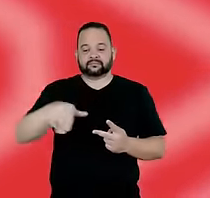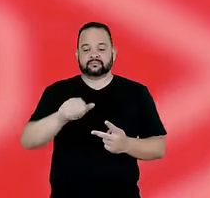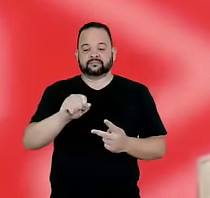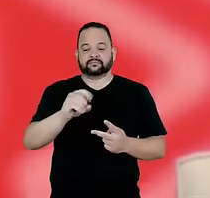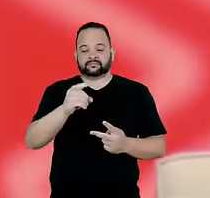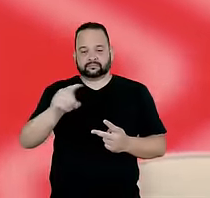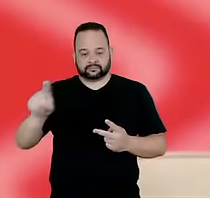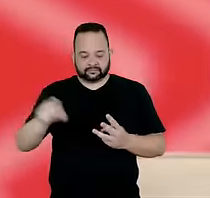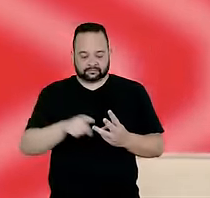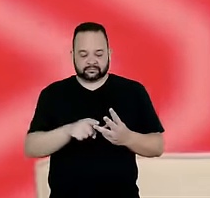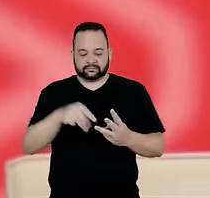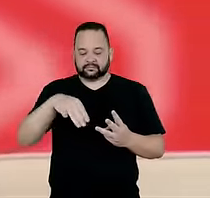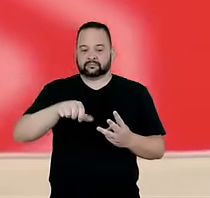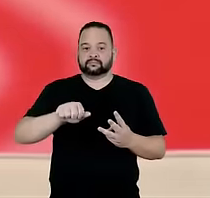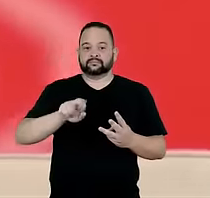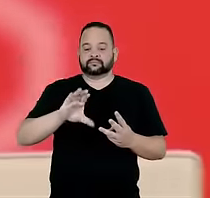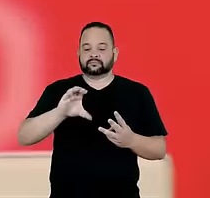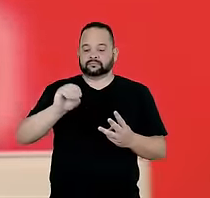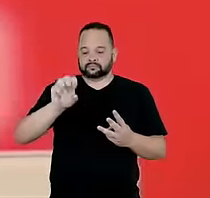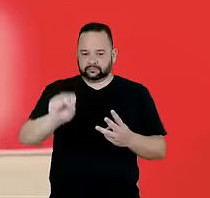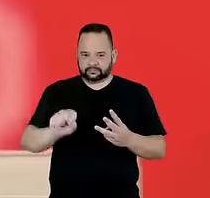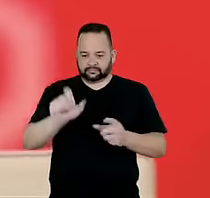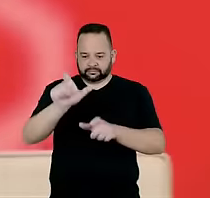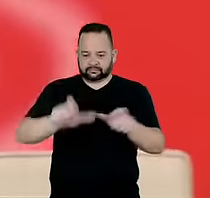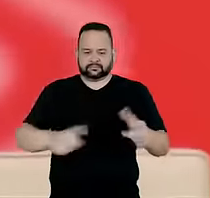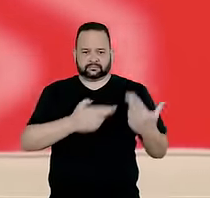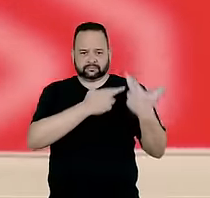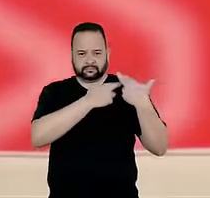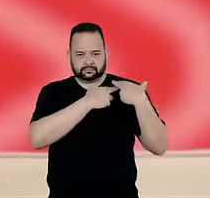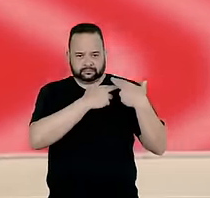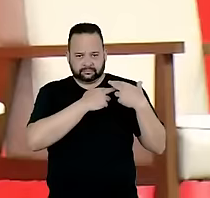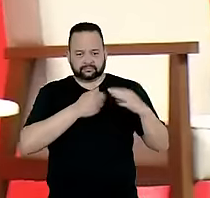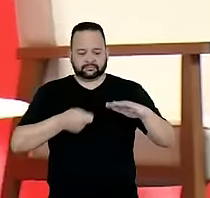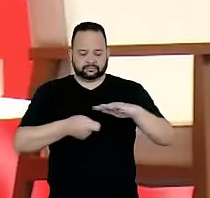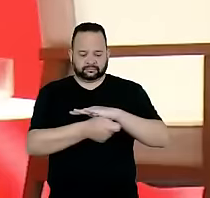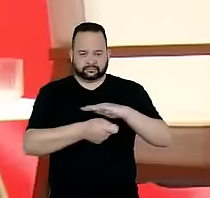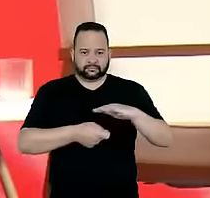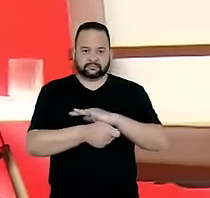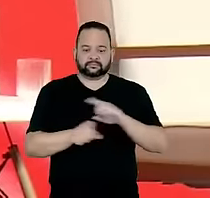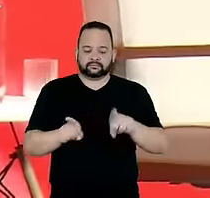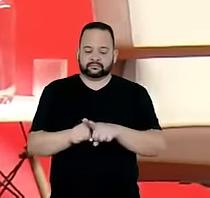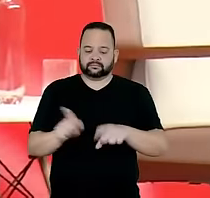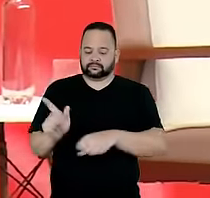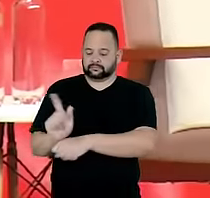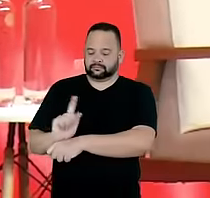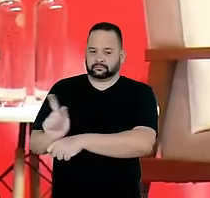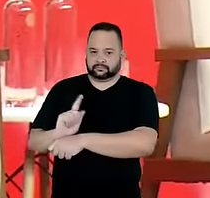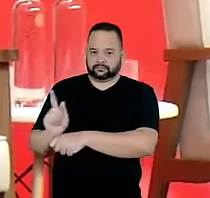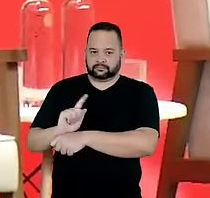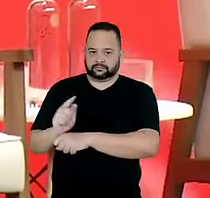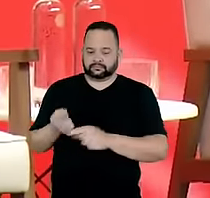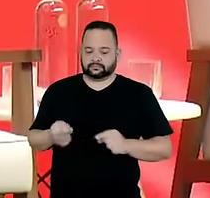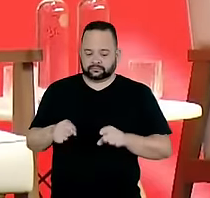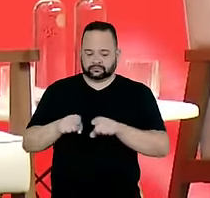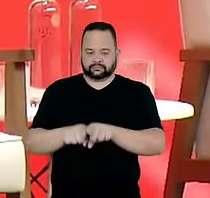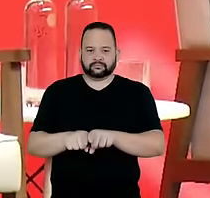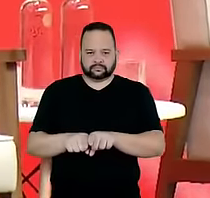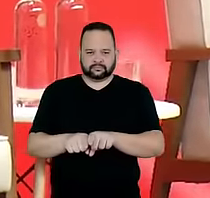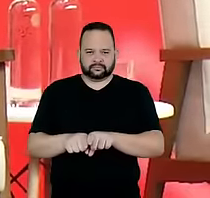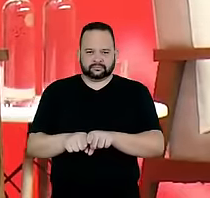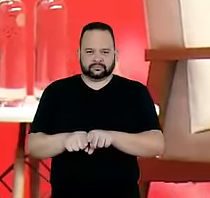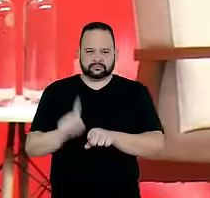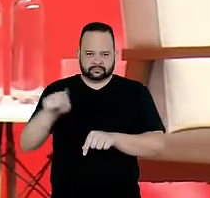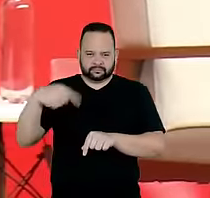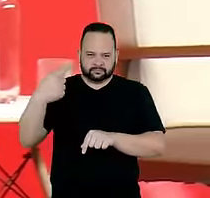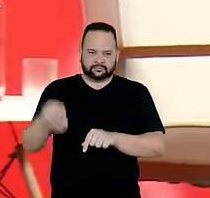investimentos né e os nossos gestores eh parceiros eh vou falar um pouquinho de cada um deles né a a lógica